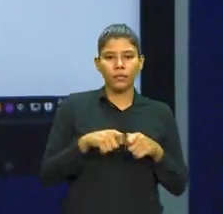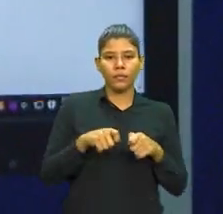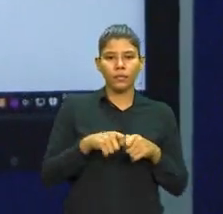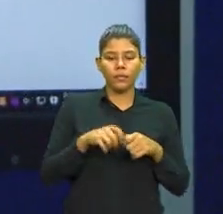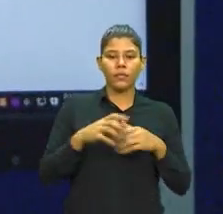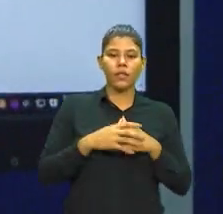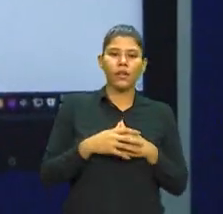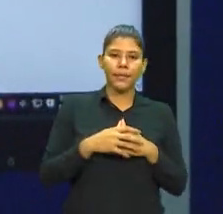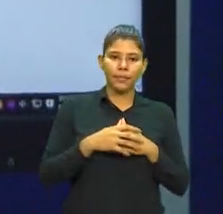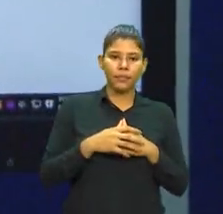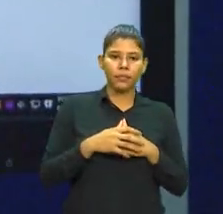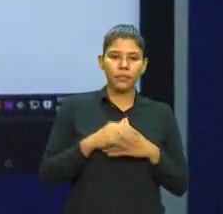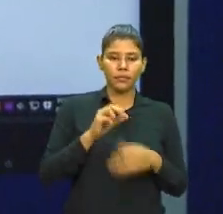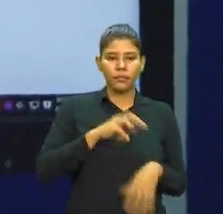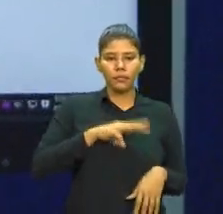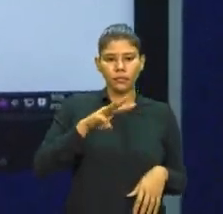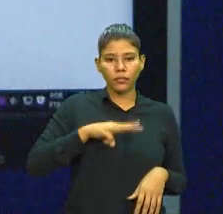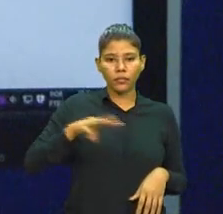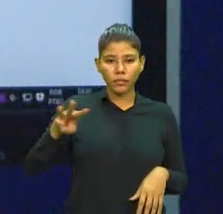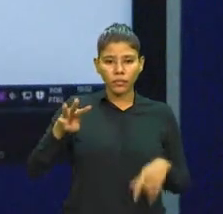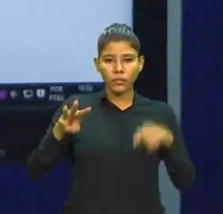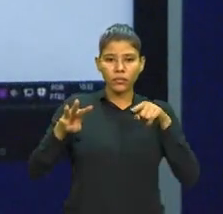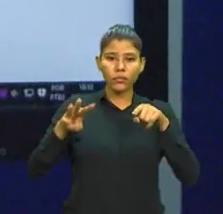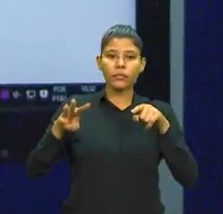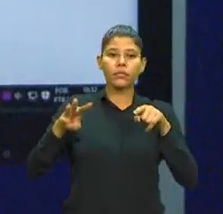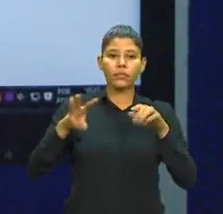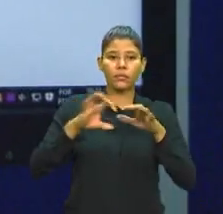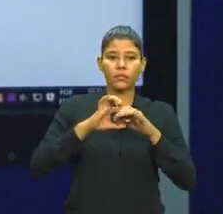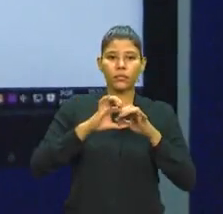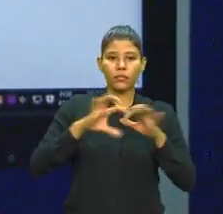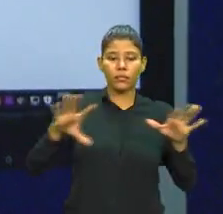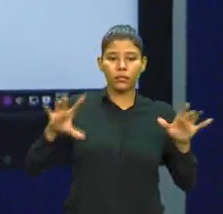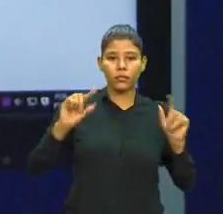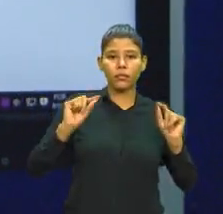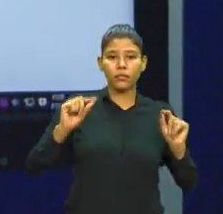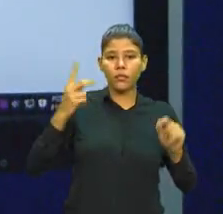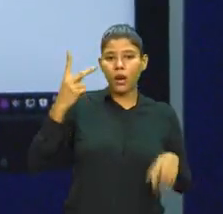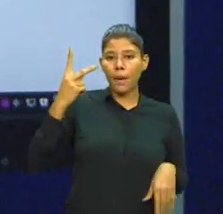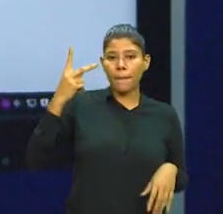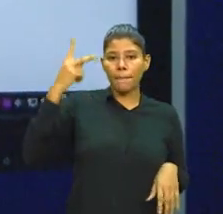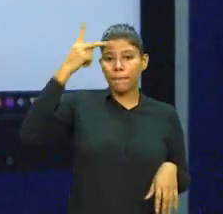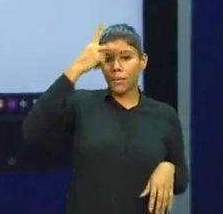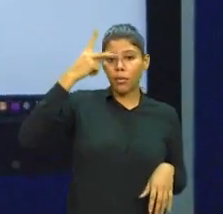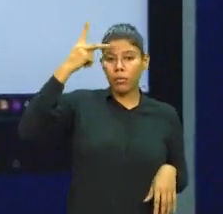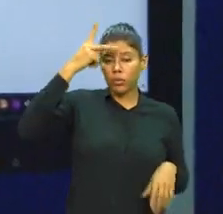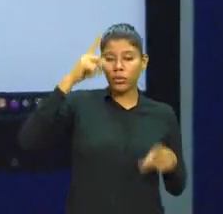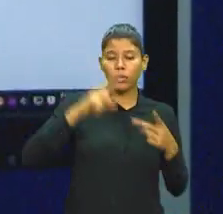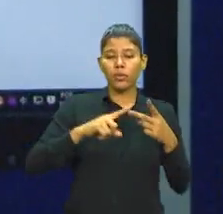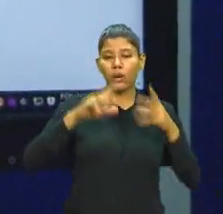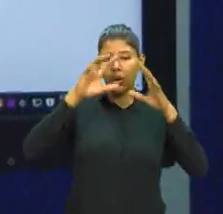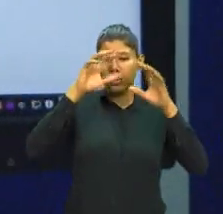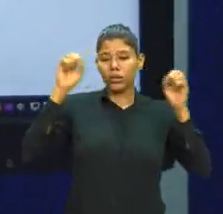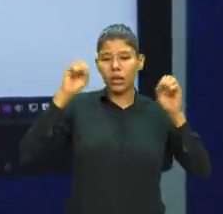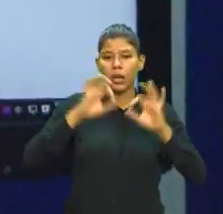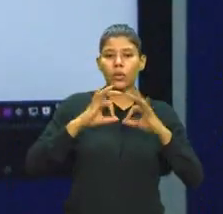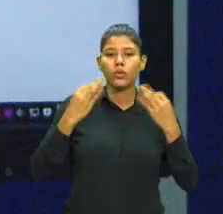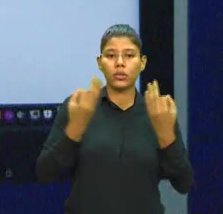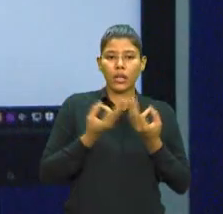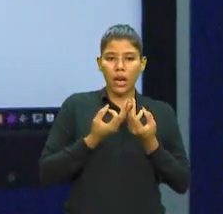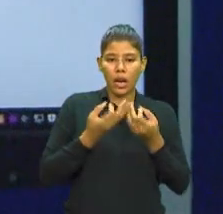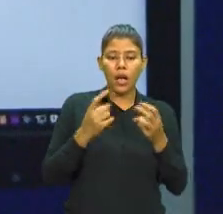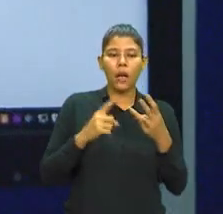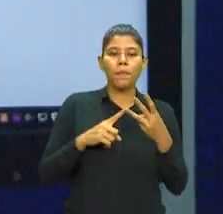forma de busca ativa permite que os promotores do ministério público estadual e os conselheiros tutelares além dos gestores